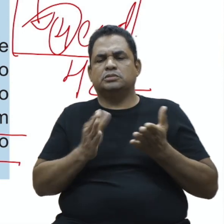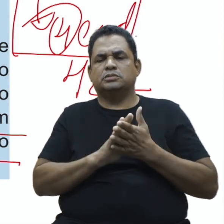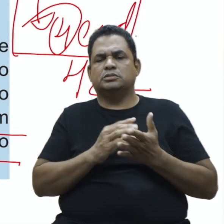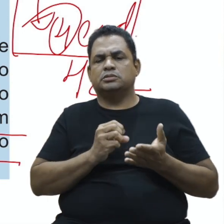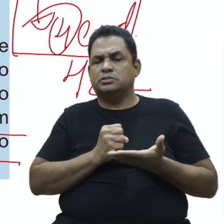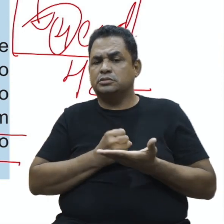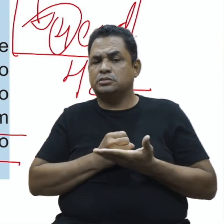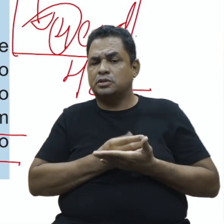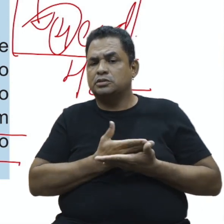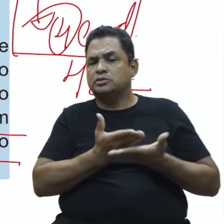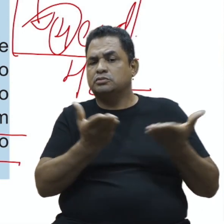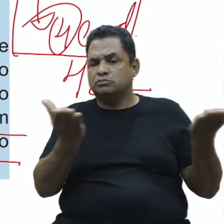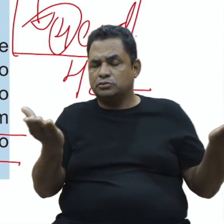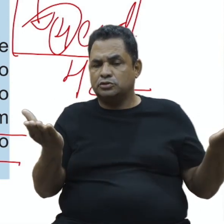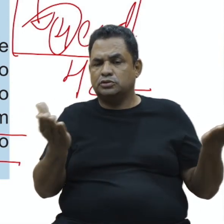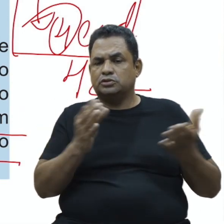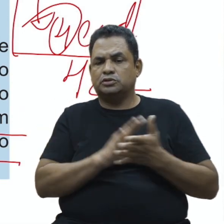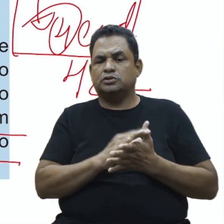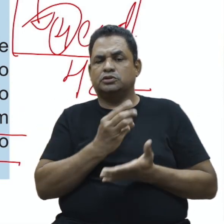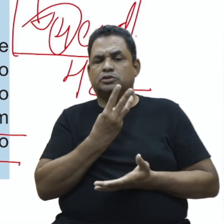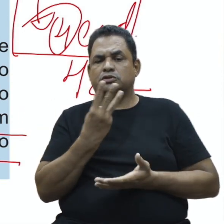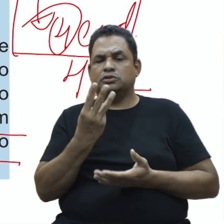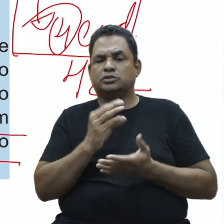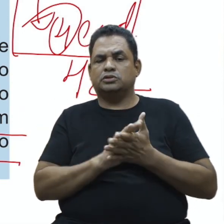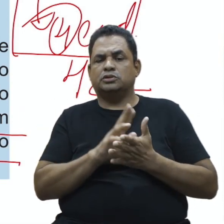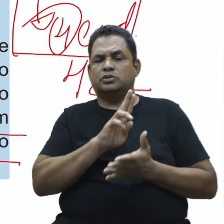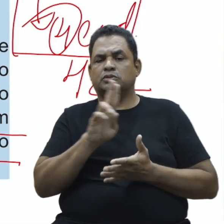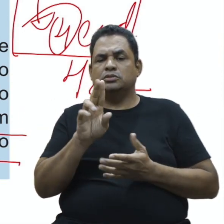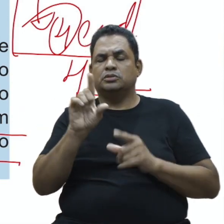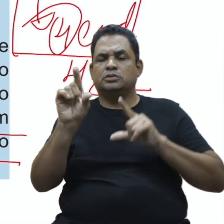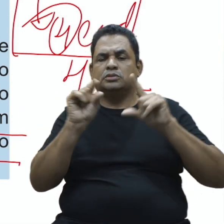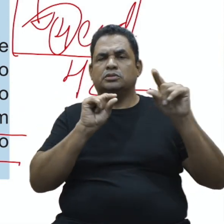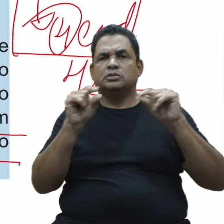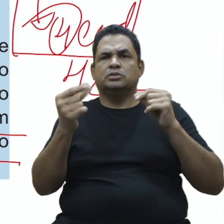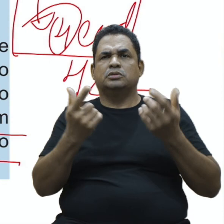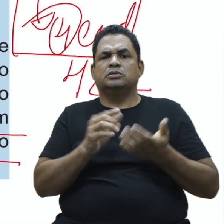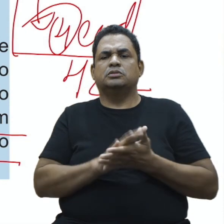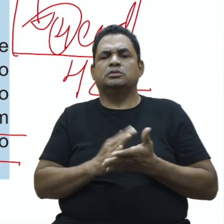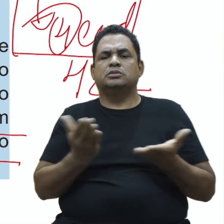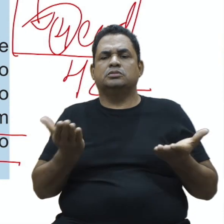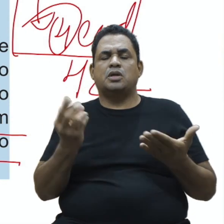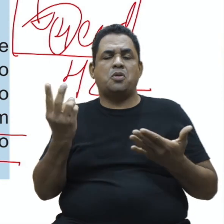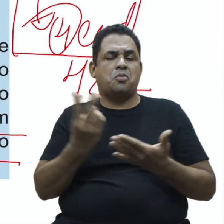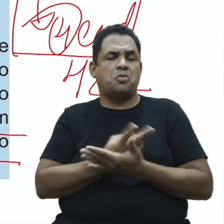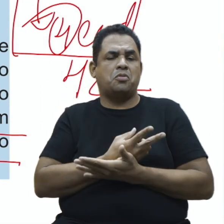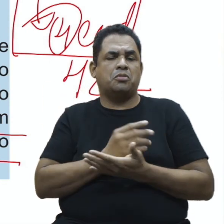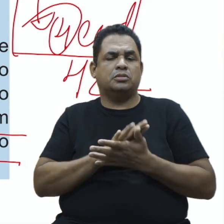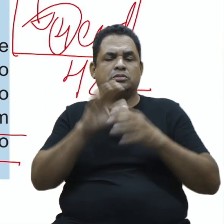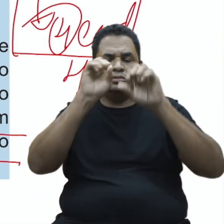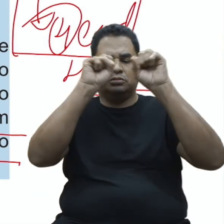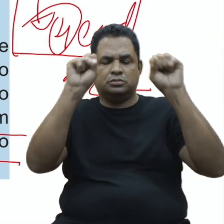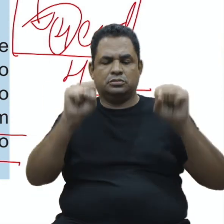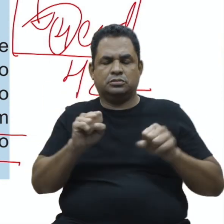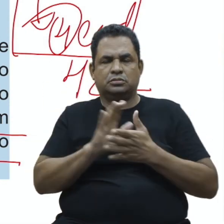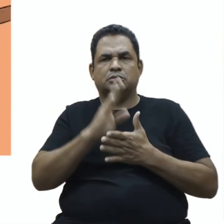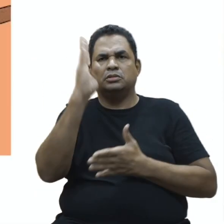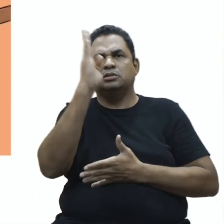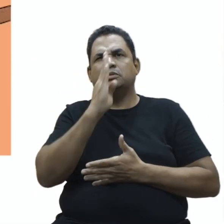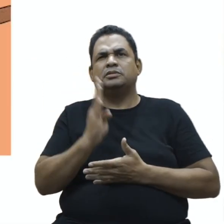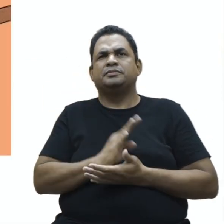nomes e entre esses 3 nomes nós vamos escolher. Entendeu? É assim que funciona o nosso sistema aí brasileiro.